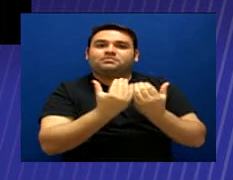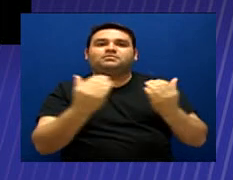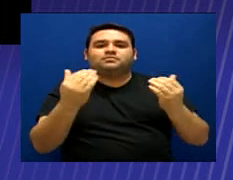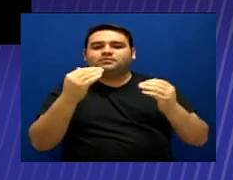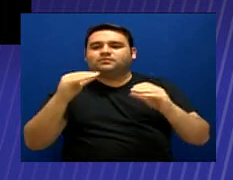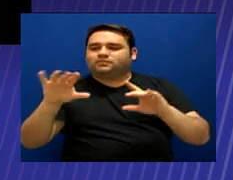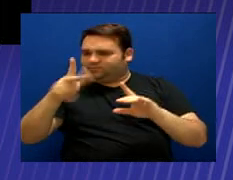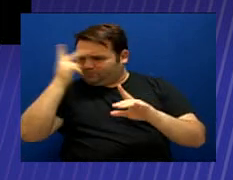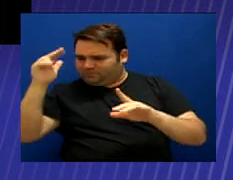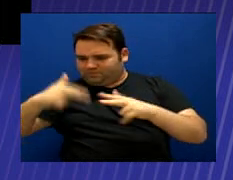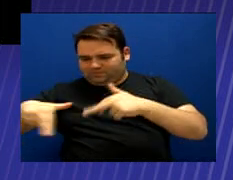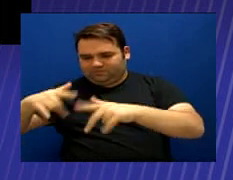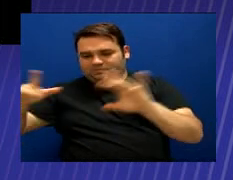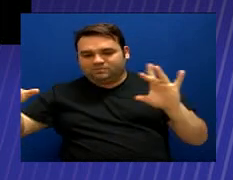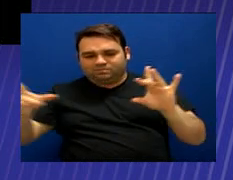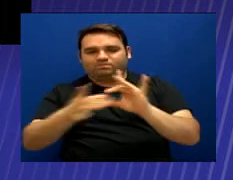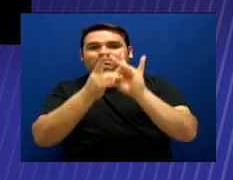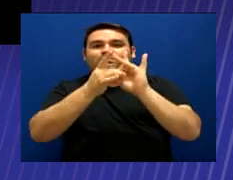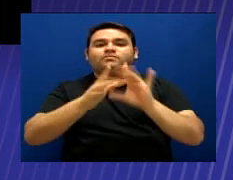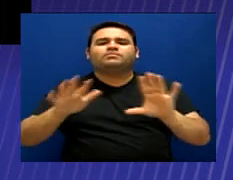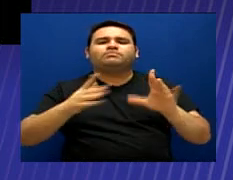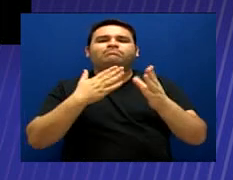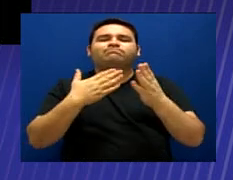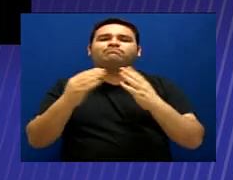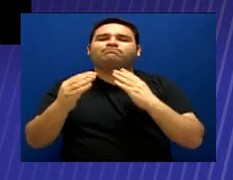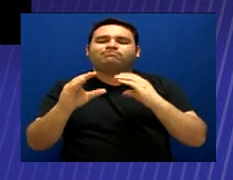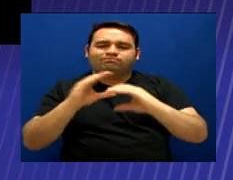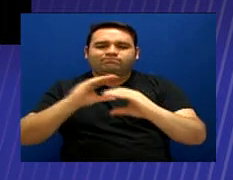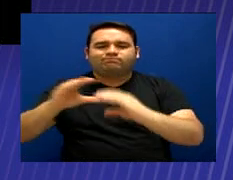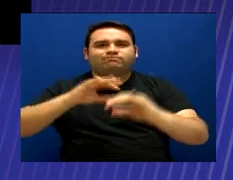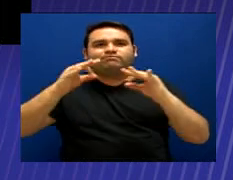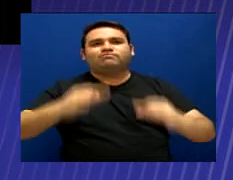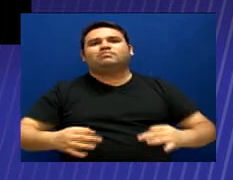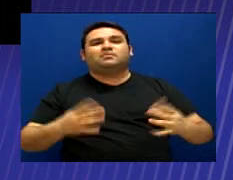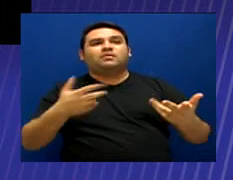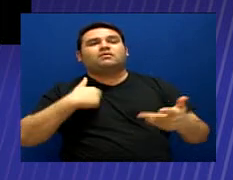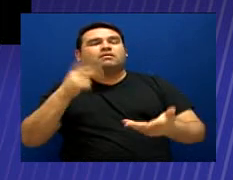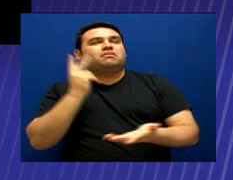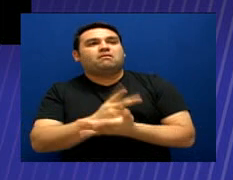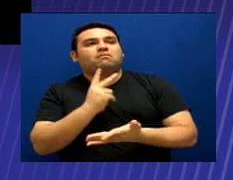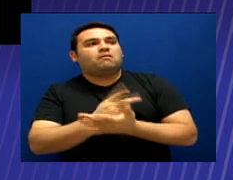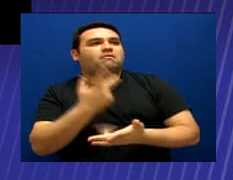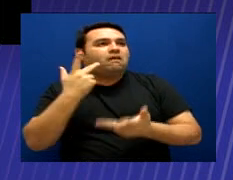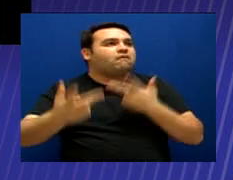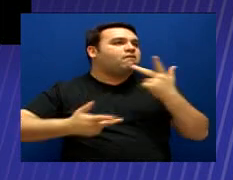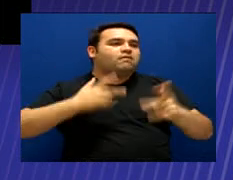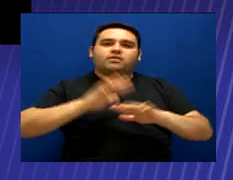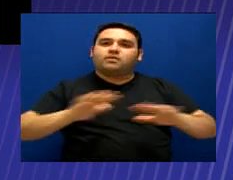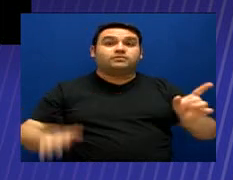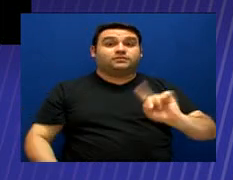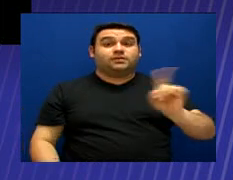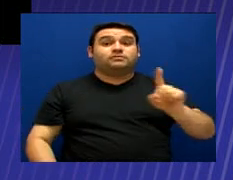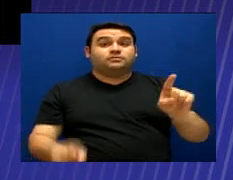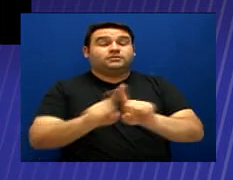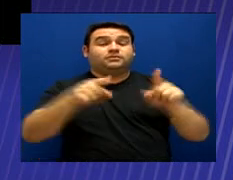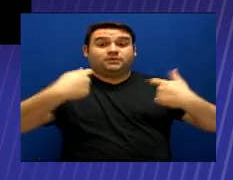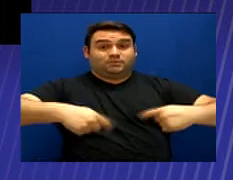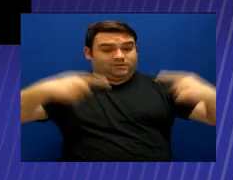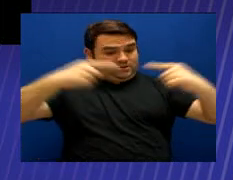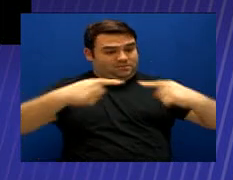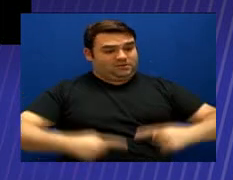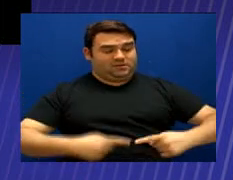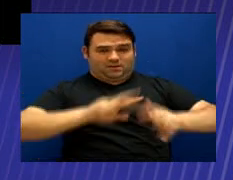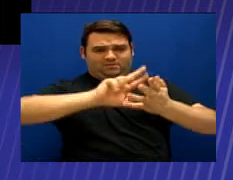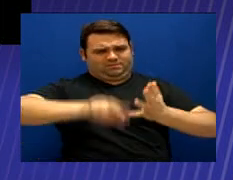se unam para ter esse tipo de diálogo e não só ficar no diálogo, mas sim a gente conseguir implantar